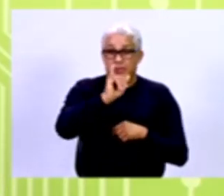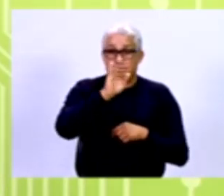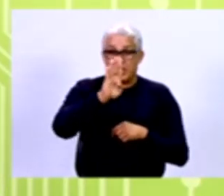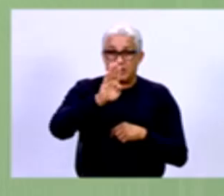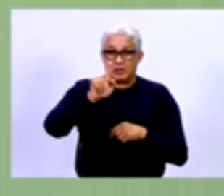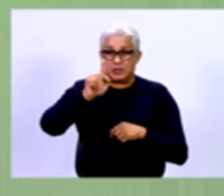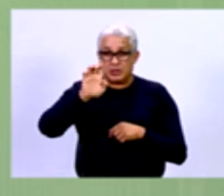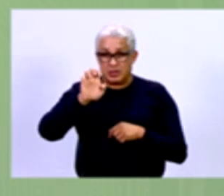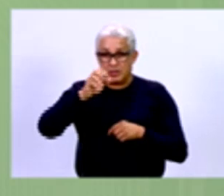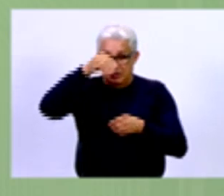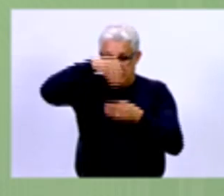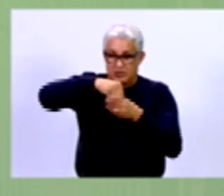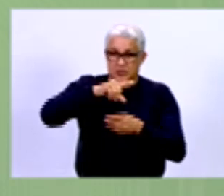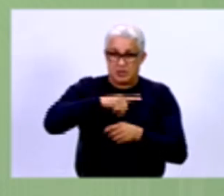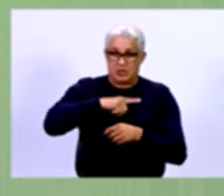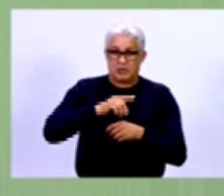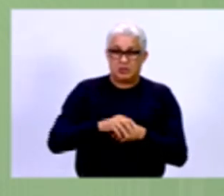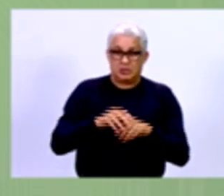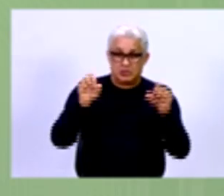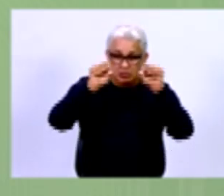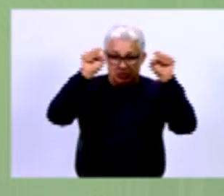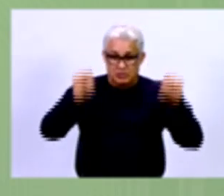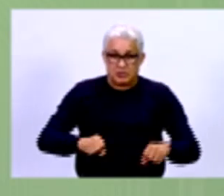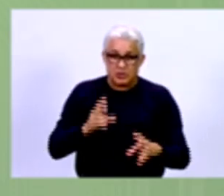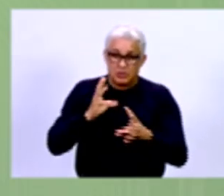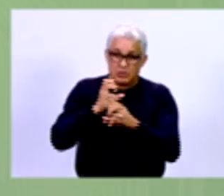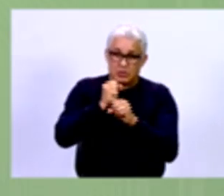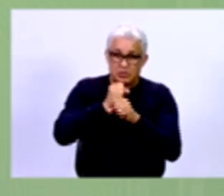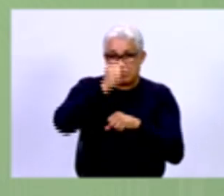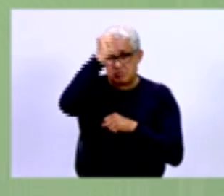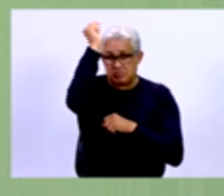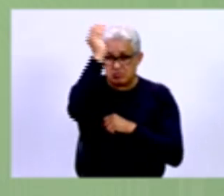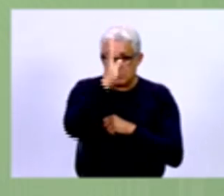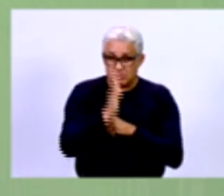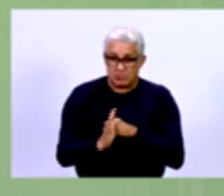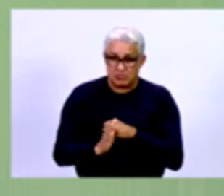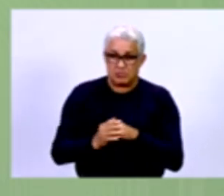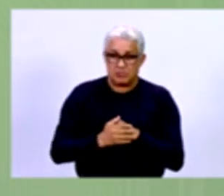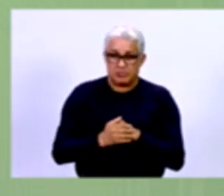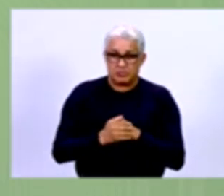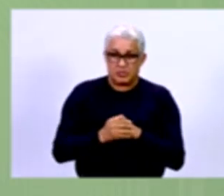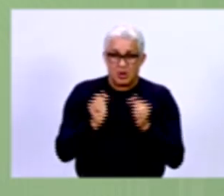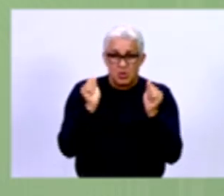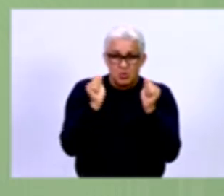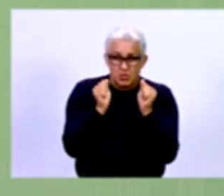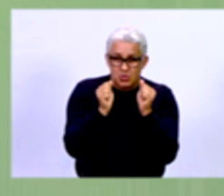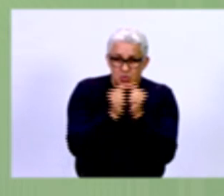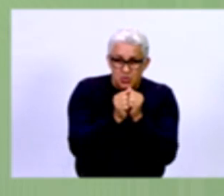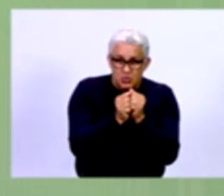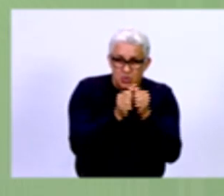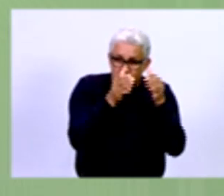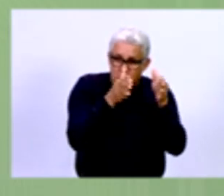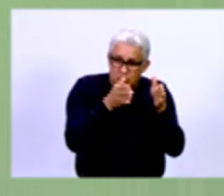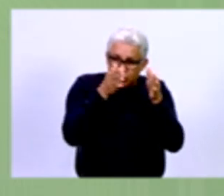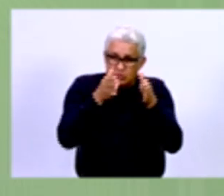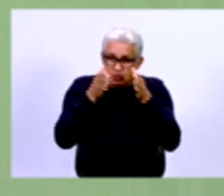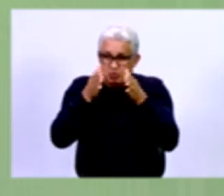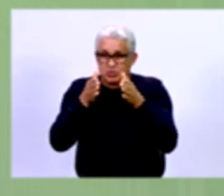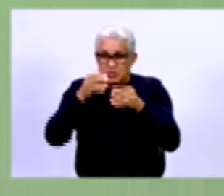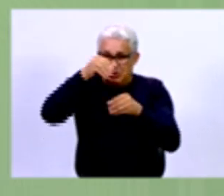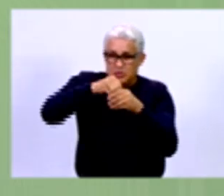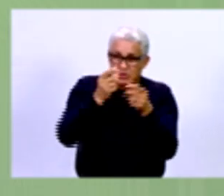E dentro do IBGE, o Sistema de Contas Nacionais, que faz um acompanhamento sistemático da economia do